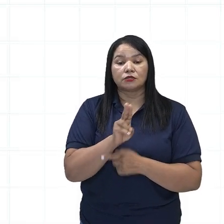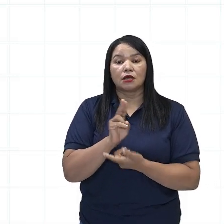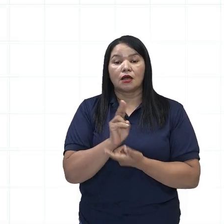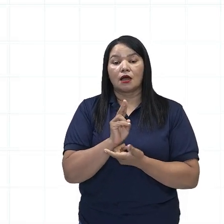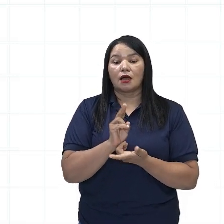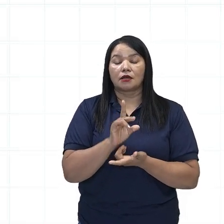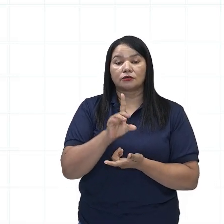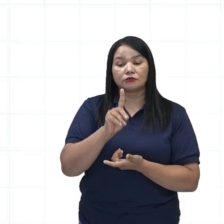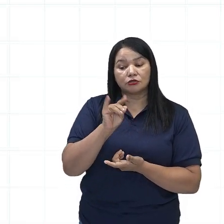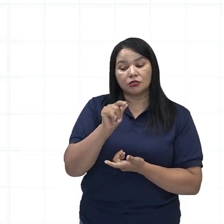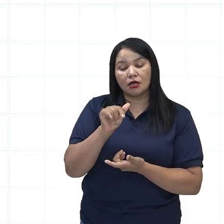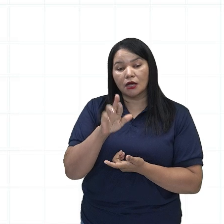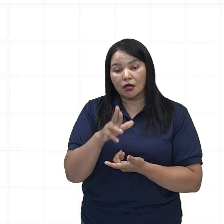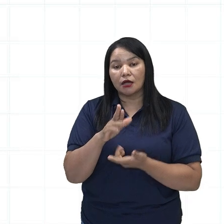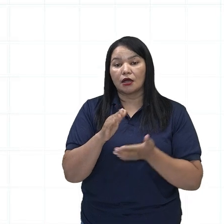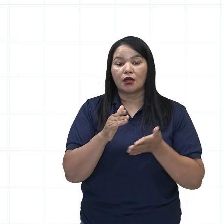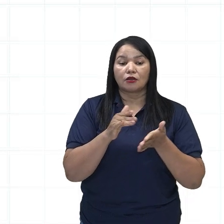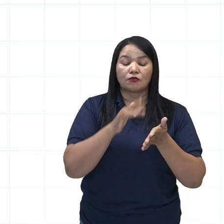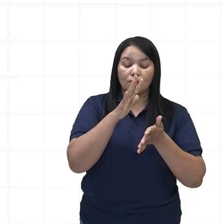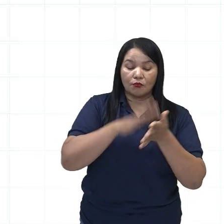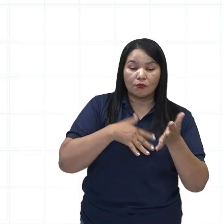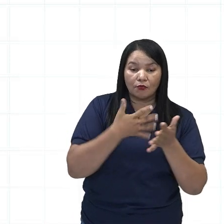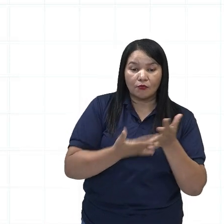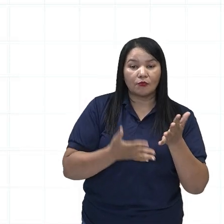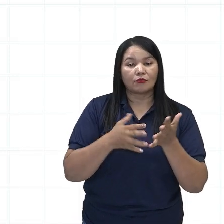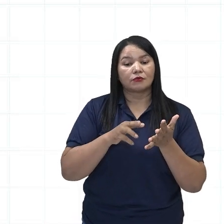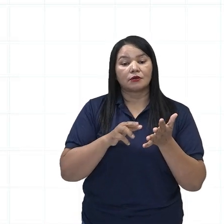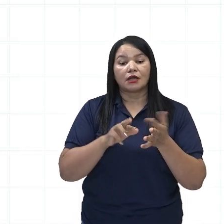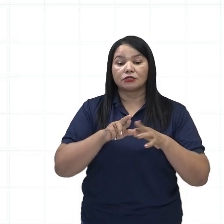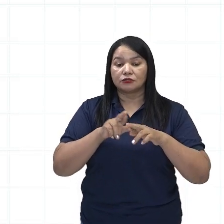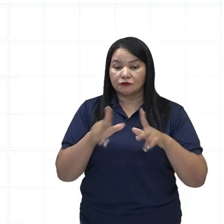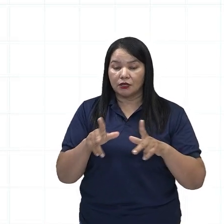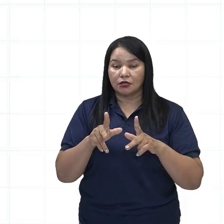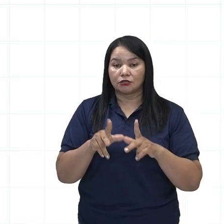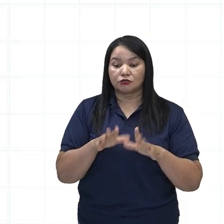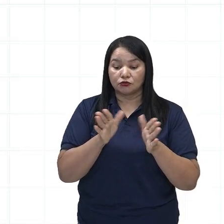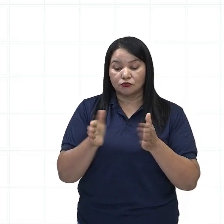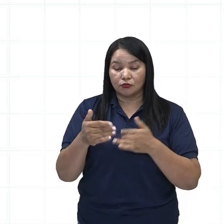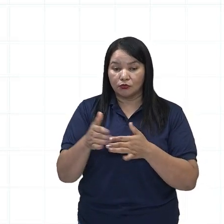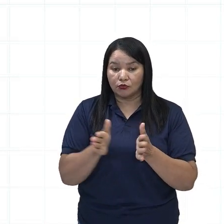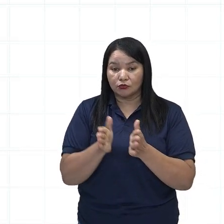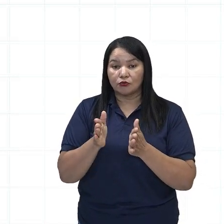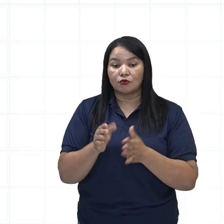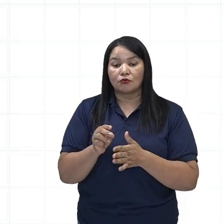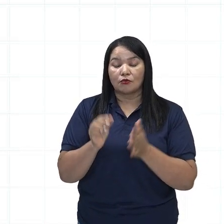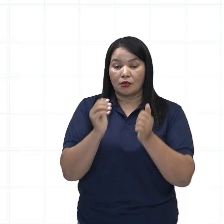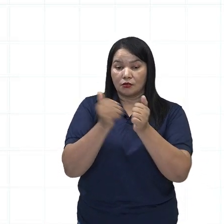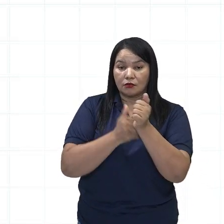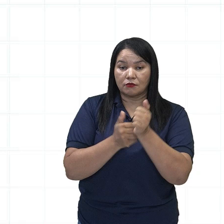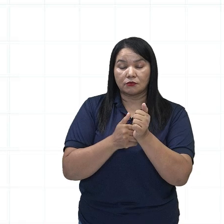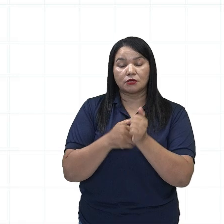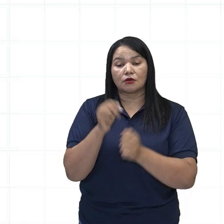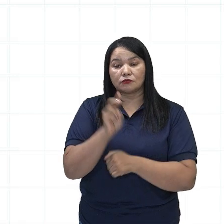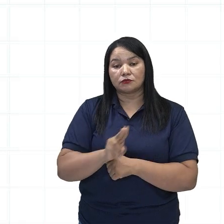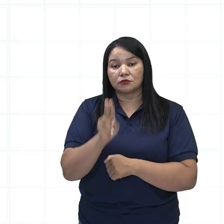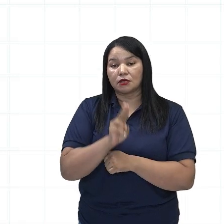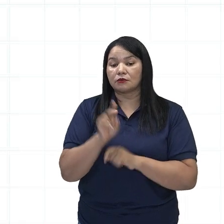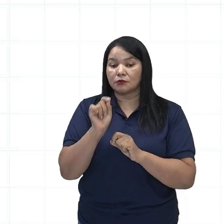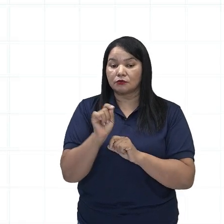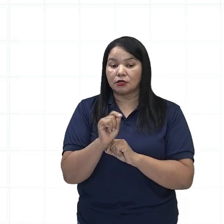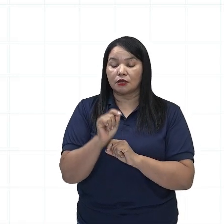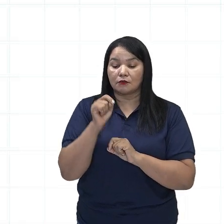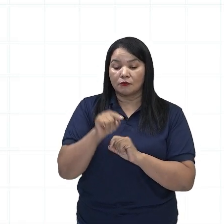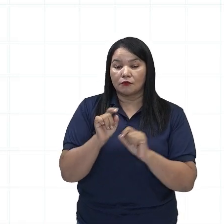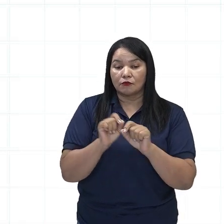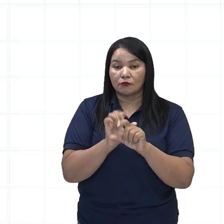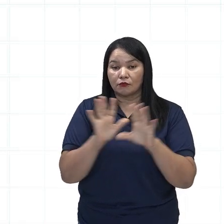digital. Esse e-mail de turma, ele é utilizado para o professor acessar o seu e-mail e